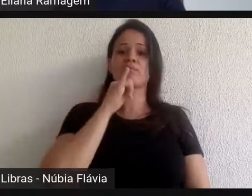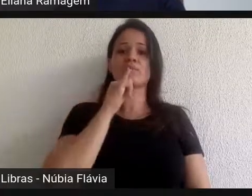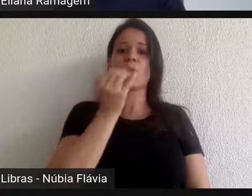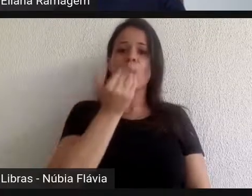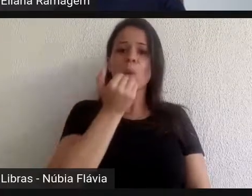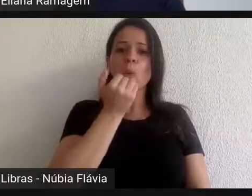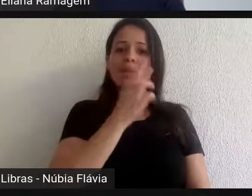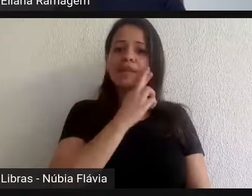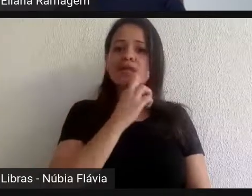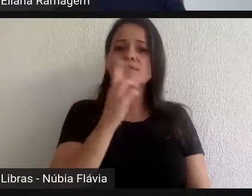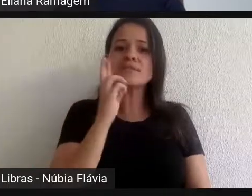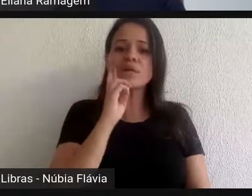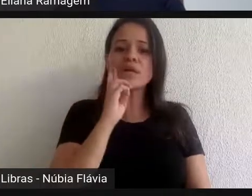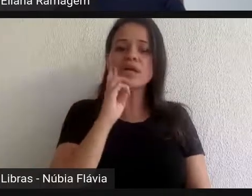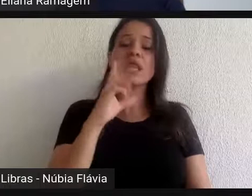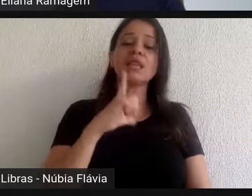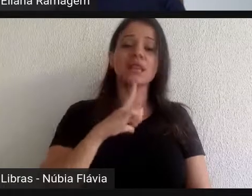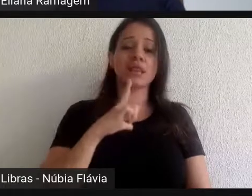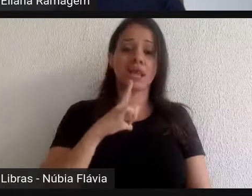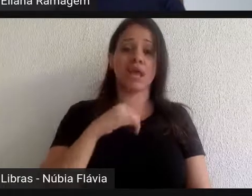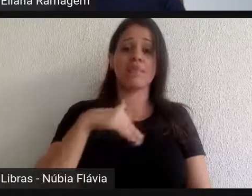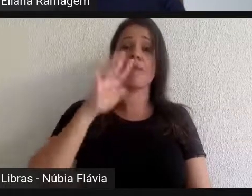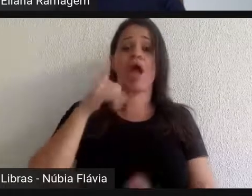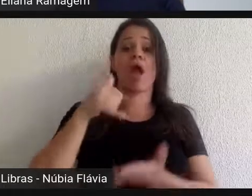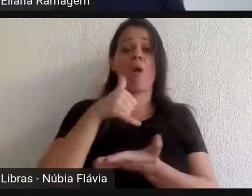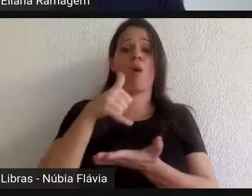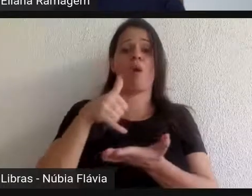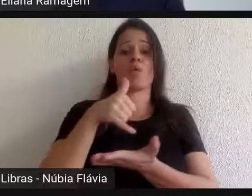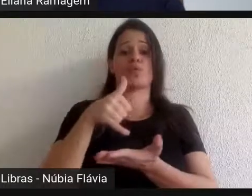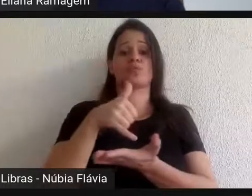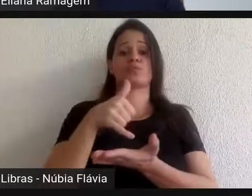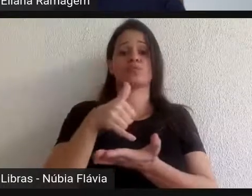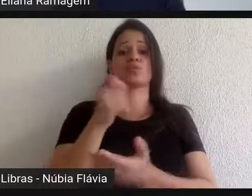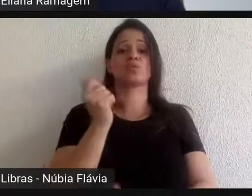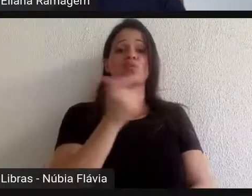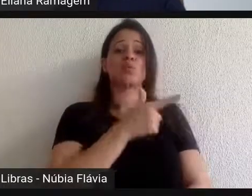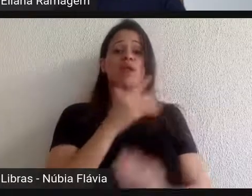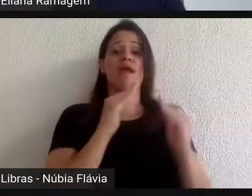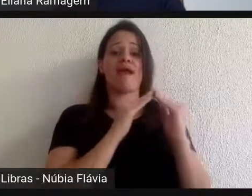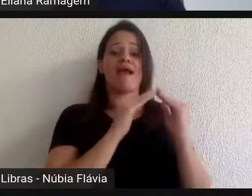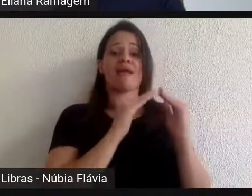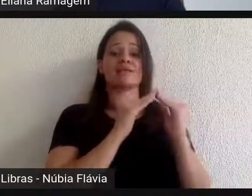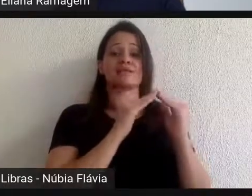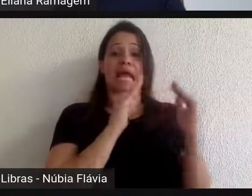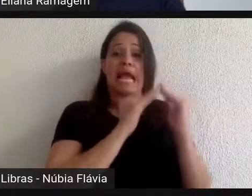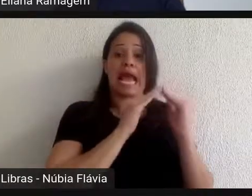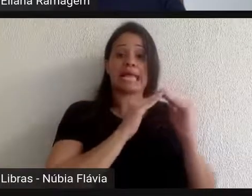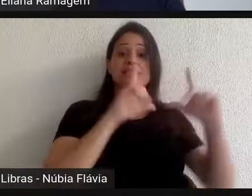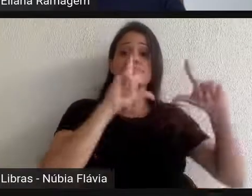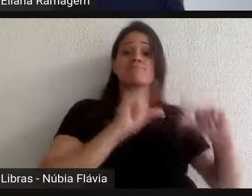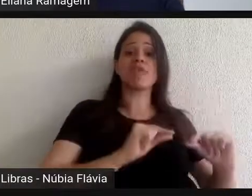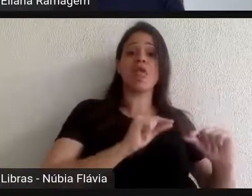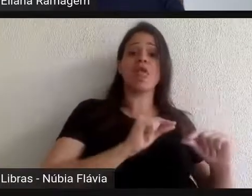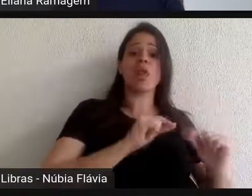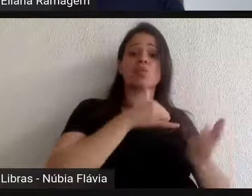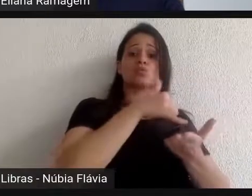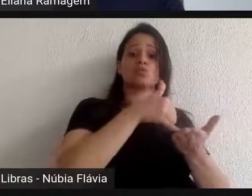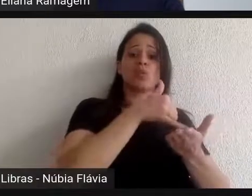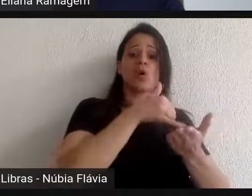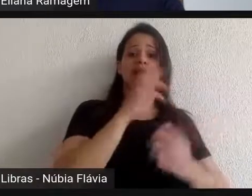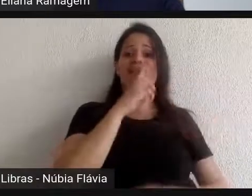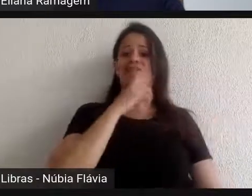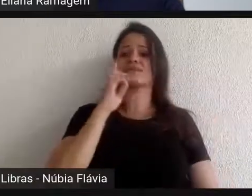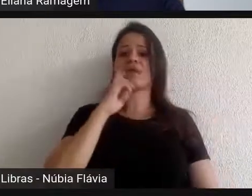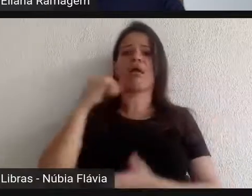saudável, né, a comida de restaurante, ela tende a ser mais gordurosa, do que a comida que a gente faz em casa,